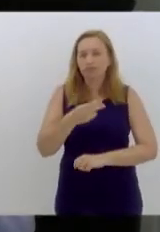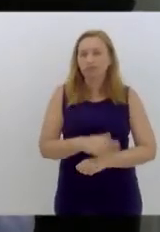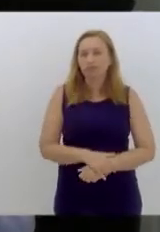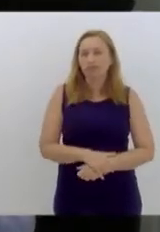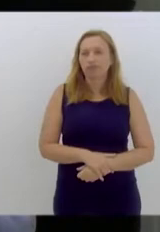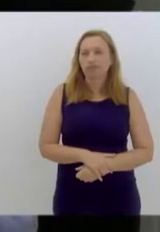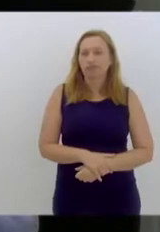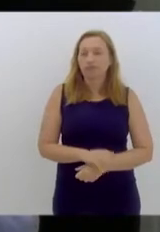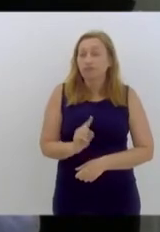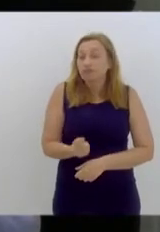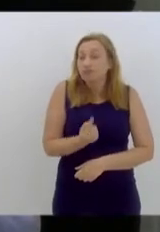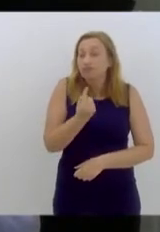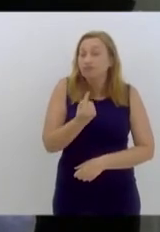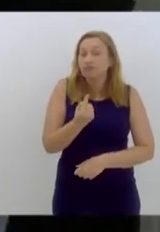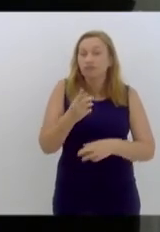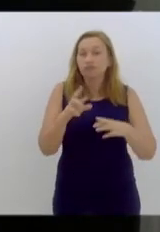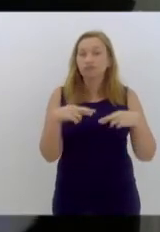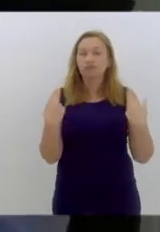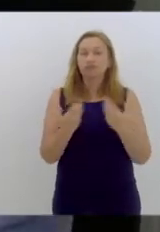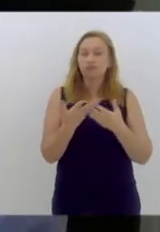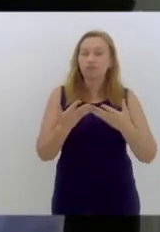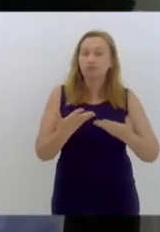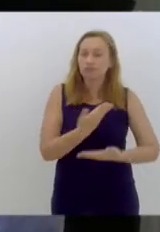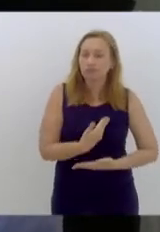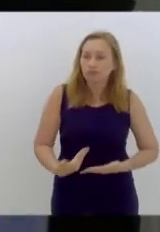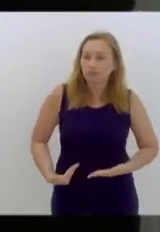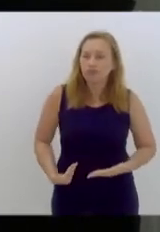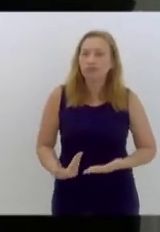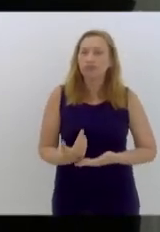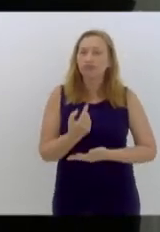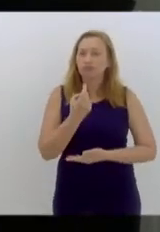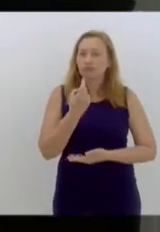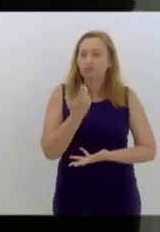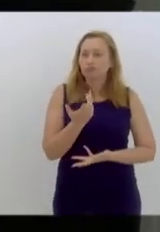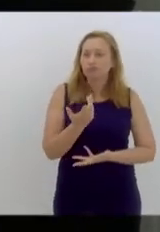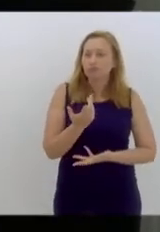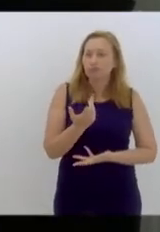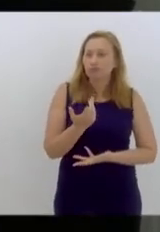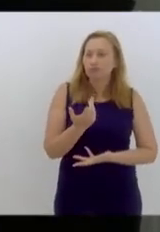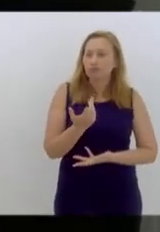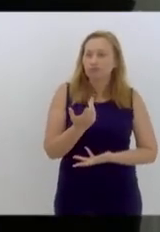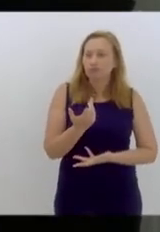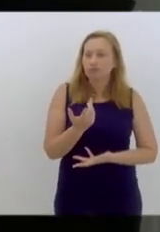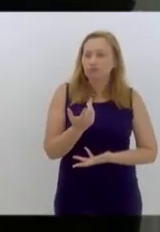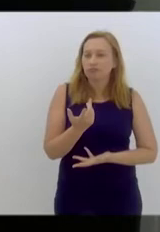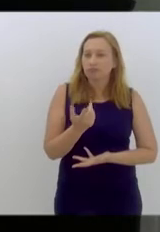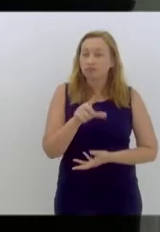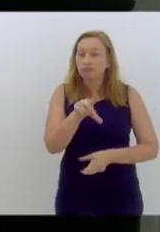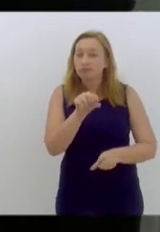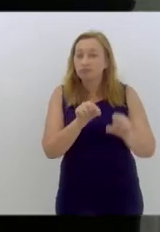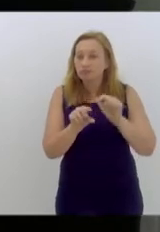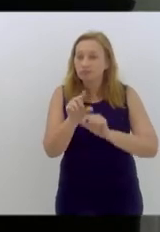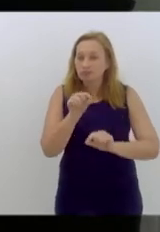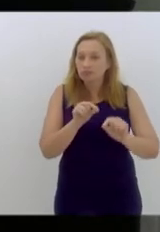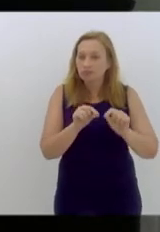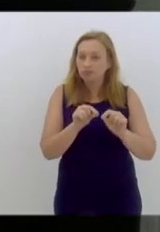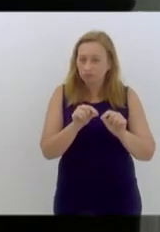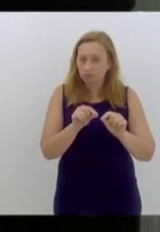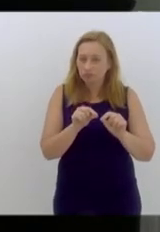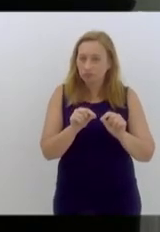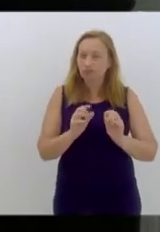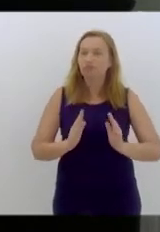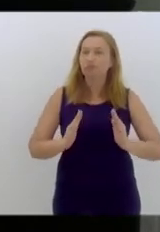numa única audiência pública, à véspera de uma decisão do pleno